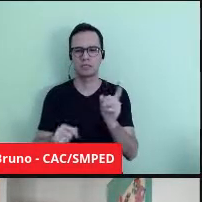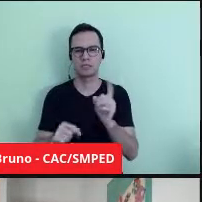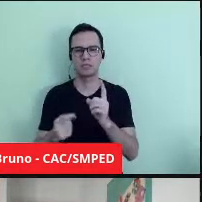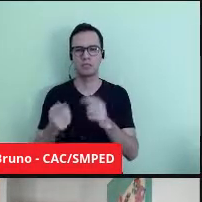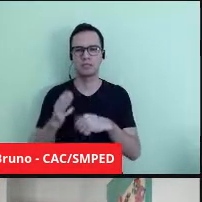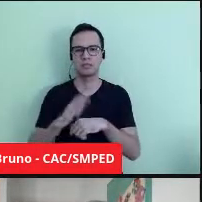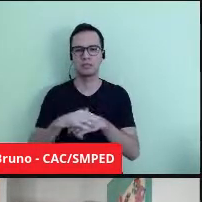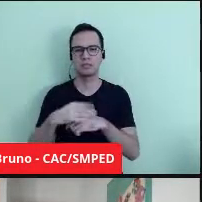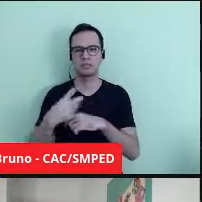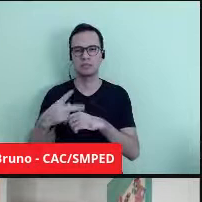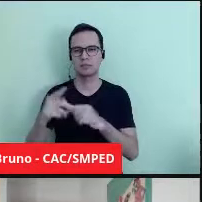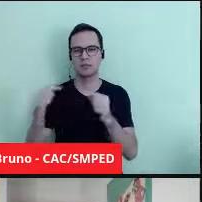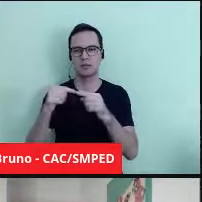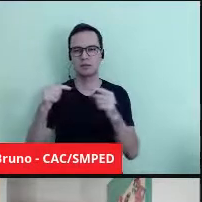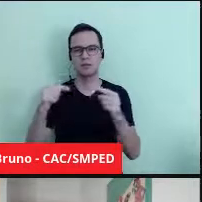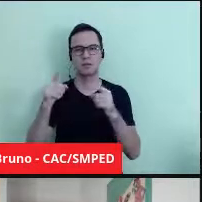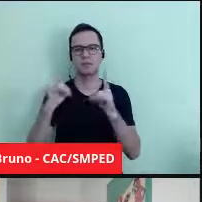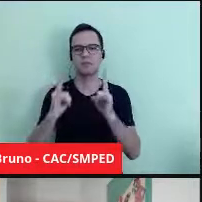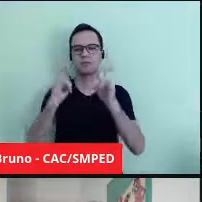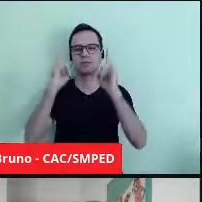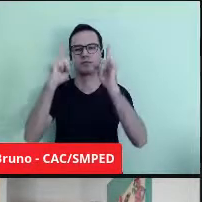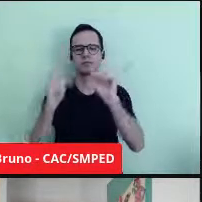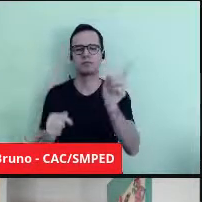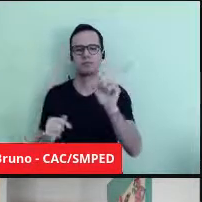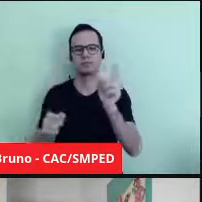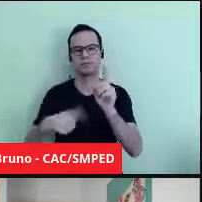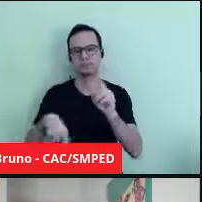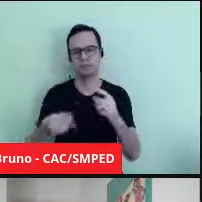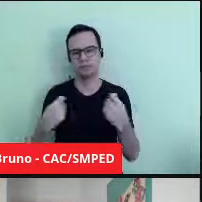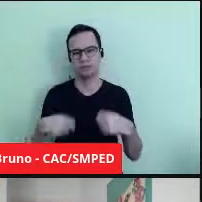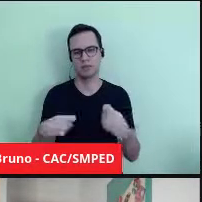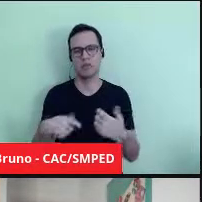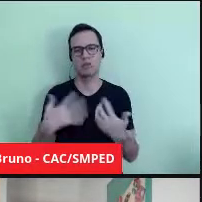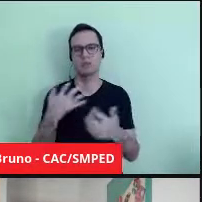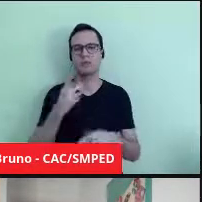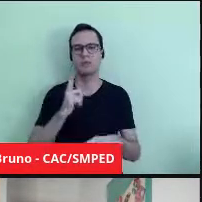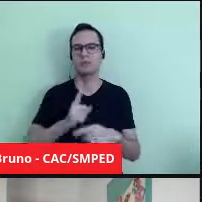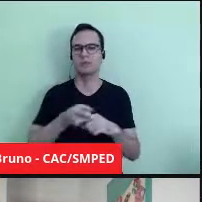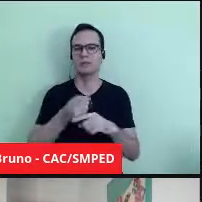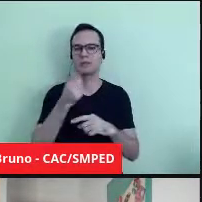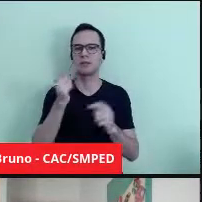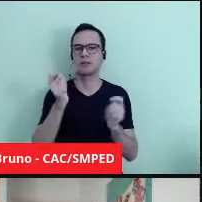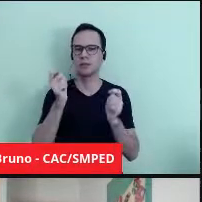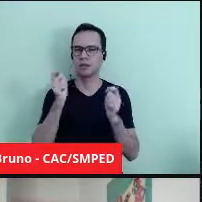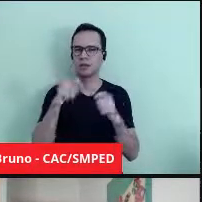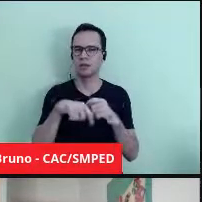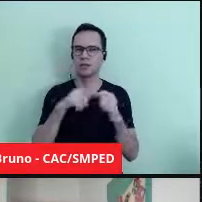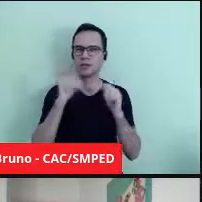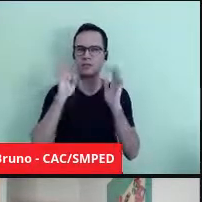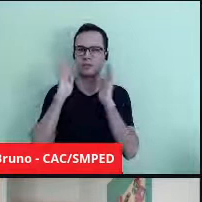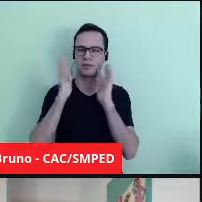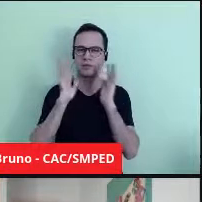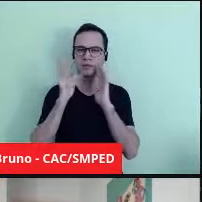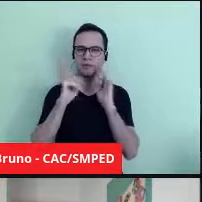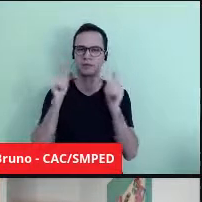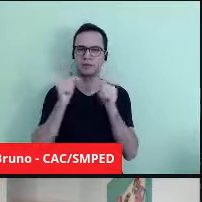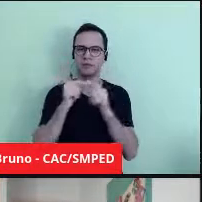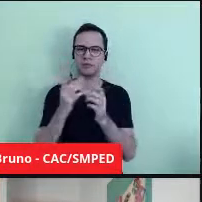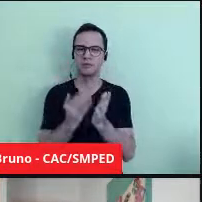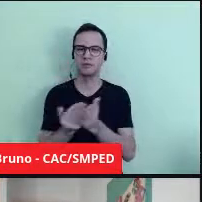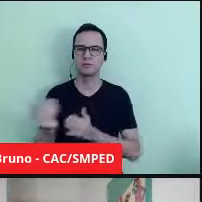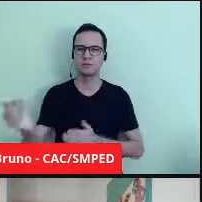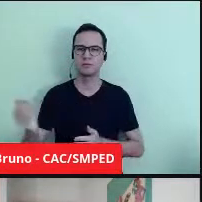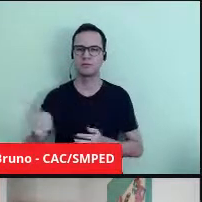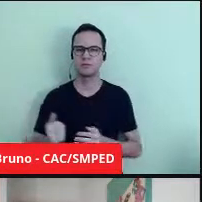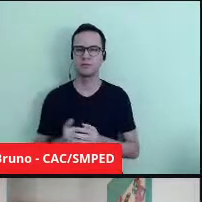para representar o edifício, porque a gente precisava ter, mas é todos esses elementos pensados a partir